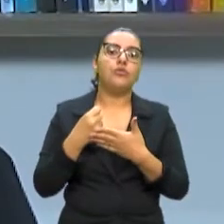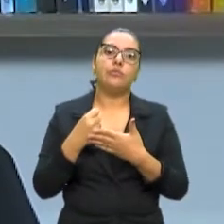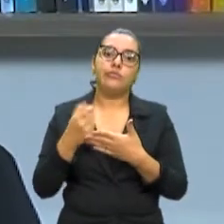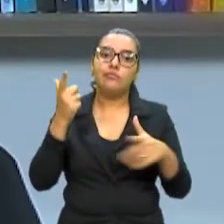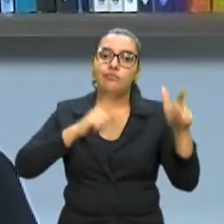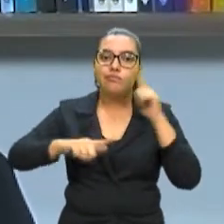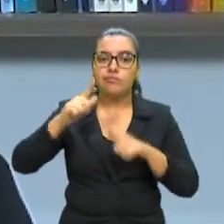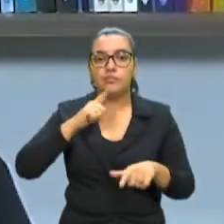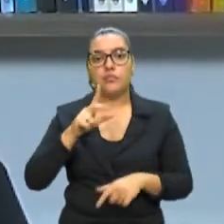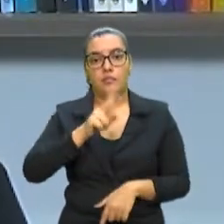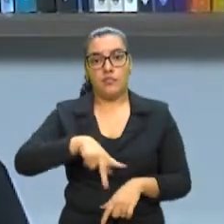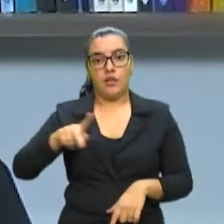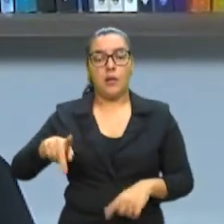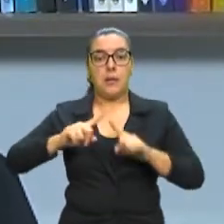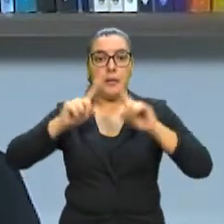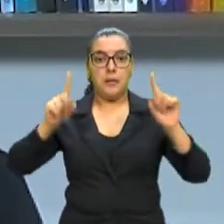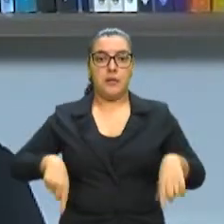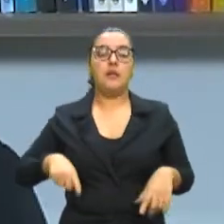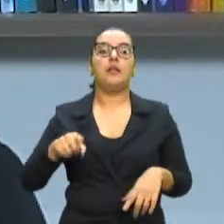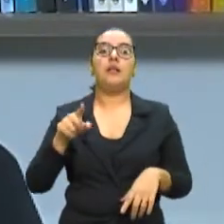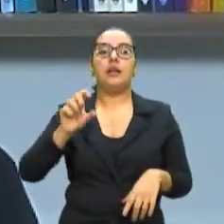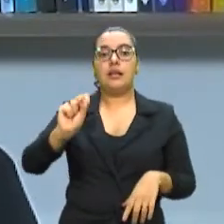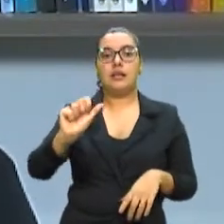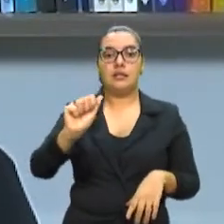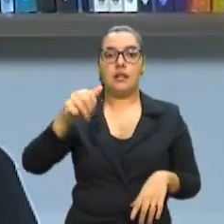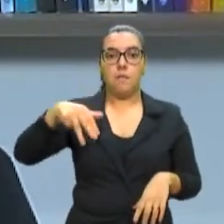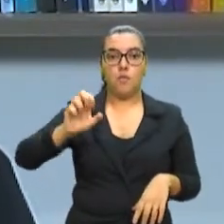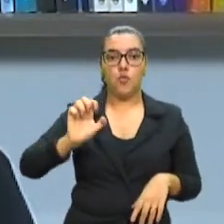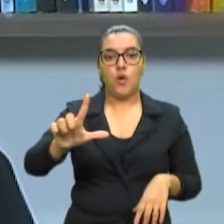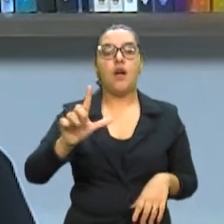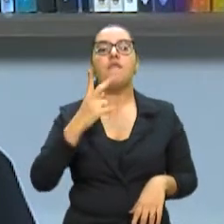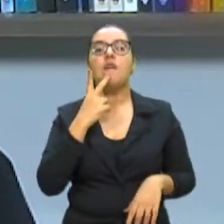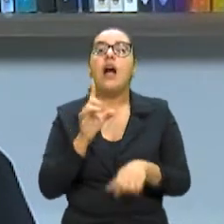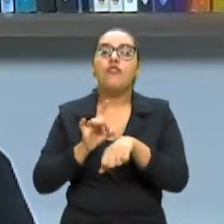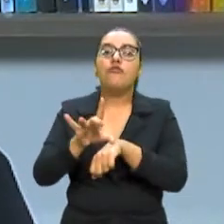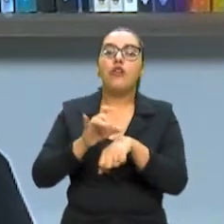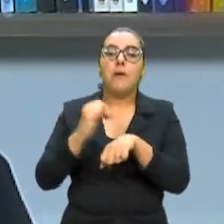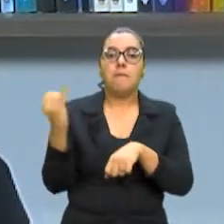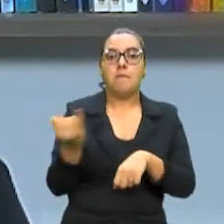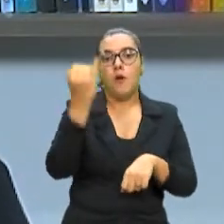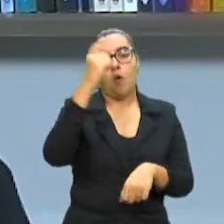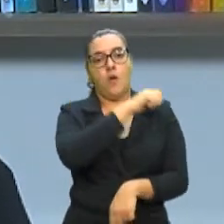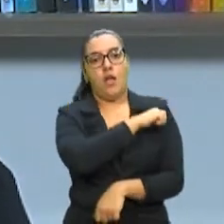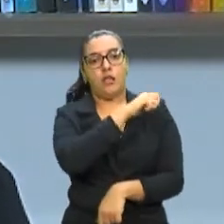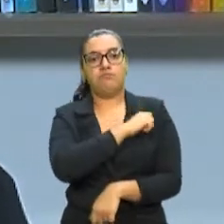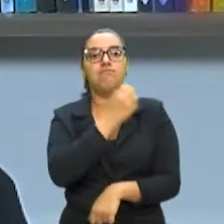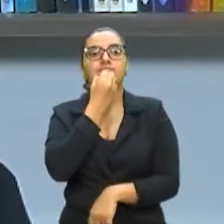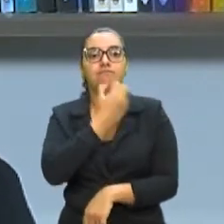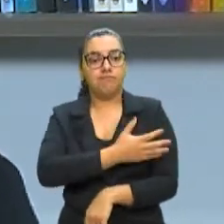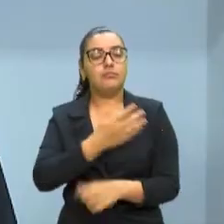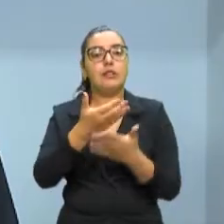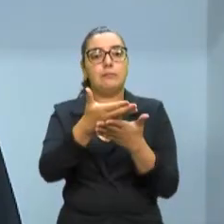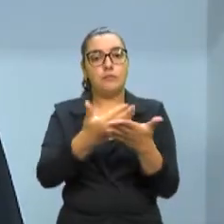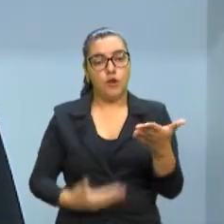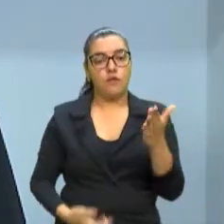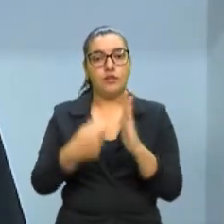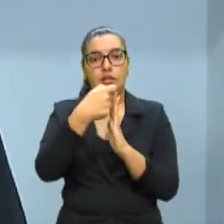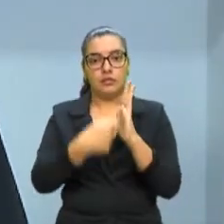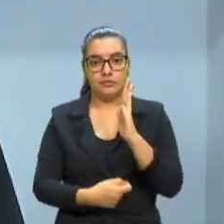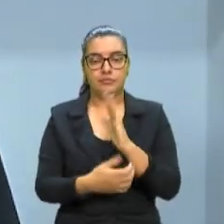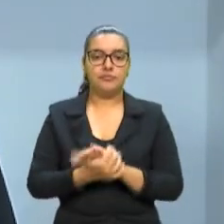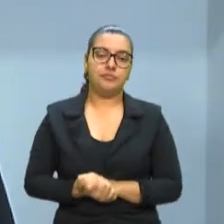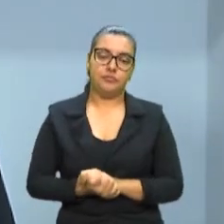O professor do projeto Alcance, Samuel Holanda, dá dicas importantes para o aluno se sair bem na prova de redação. Não